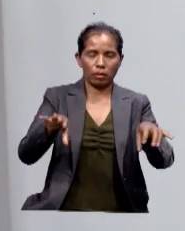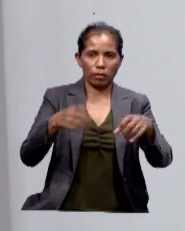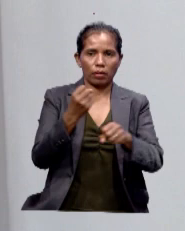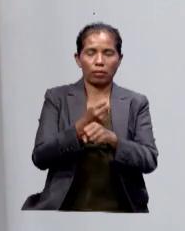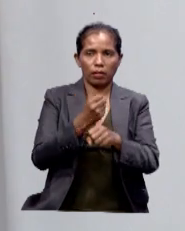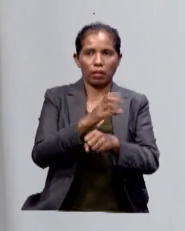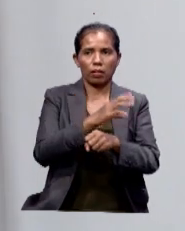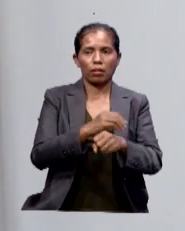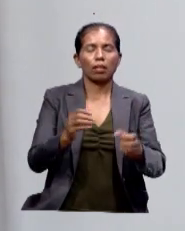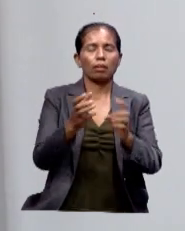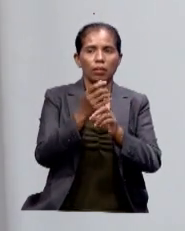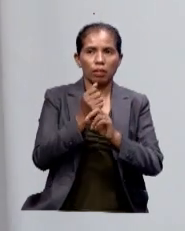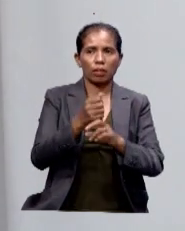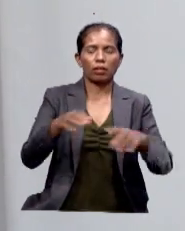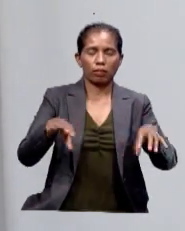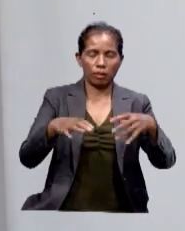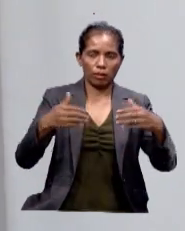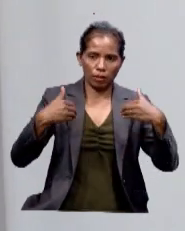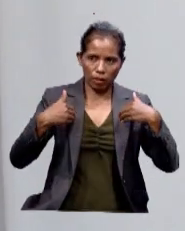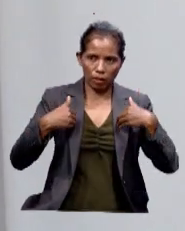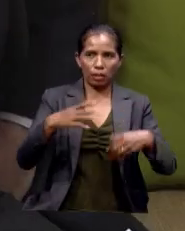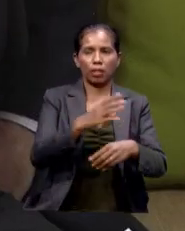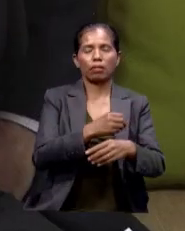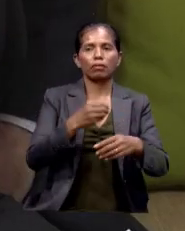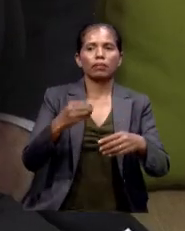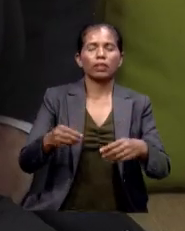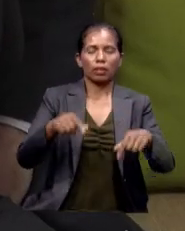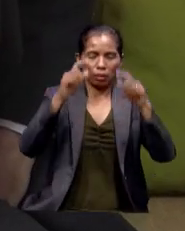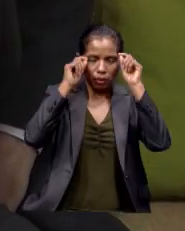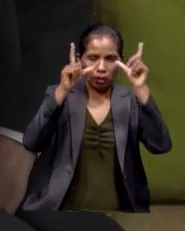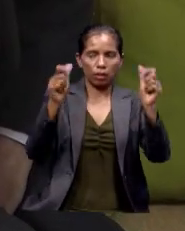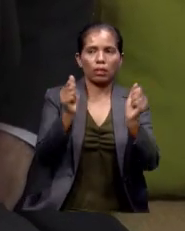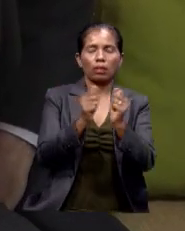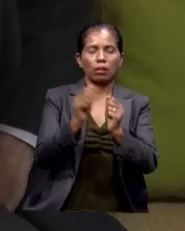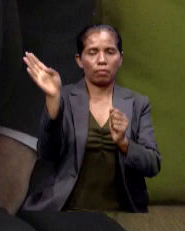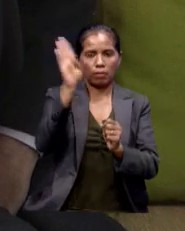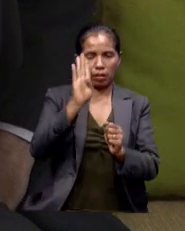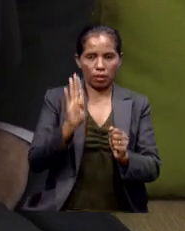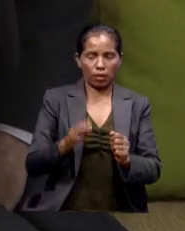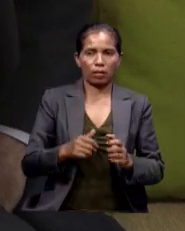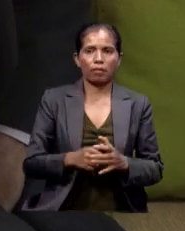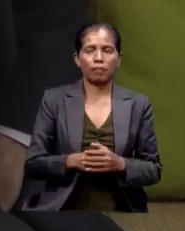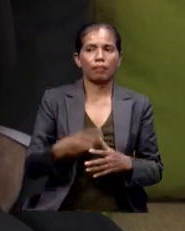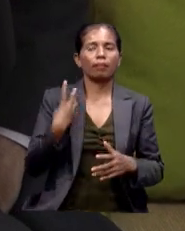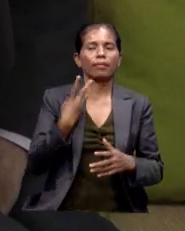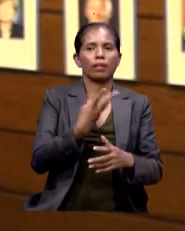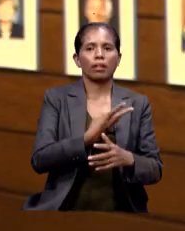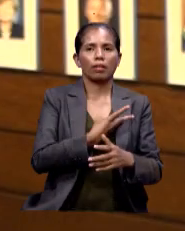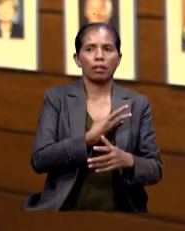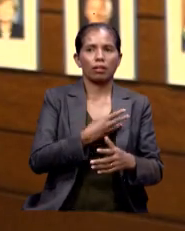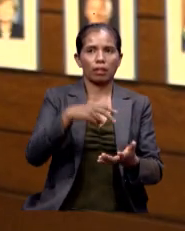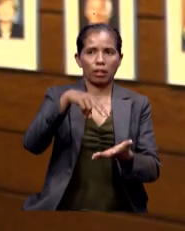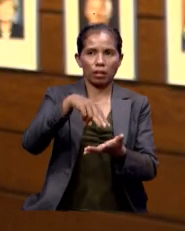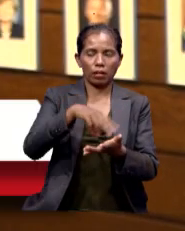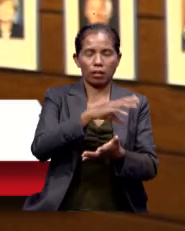na fatin cooperação ne be iha durante ne entre Timor-Leste ho Brasil. Te reforça, cria